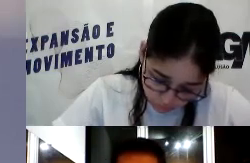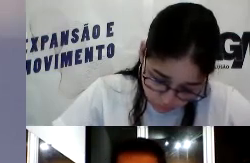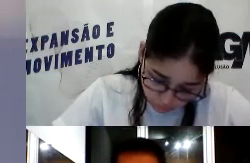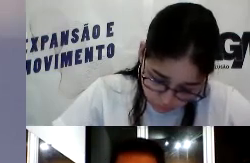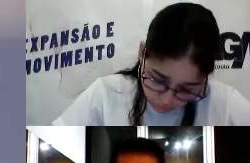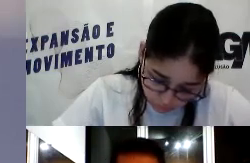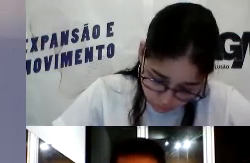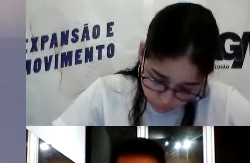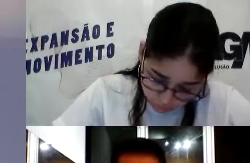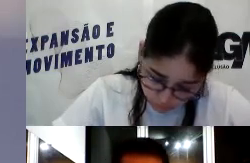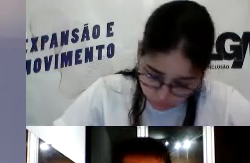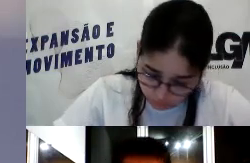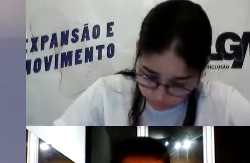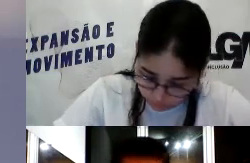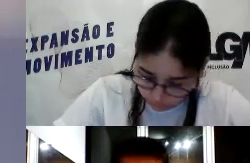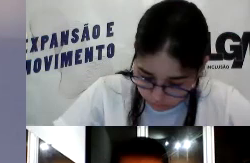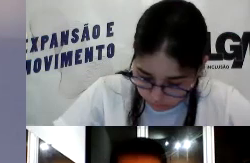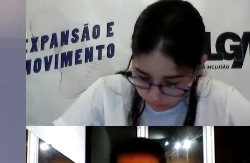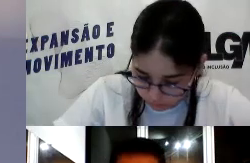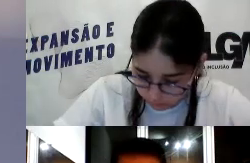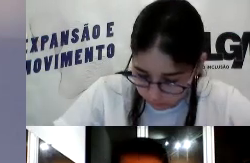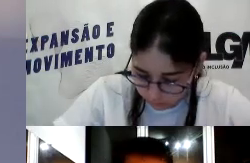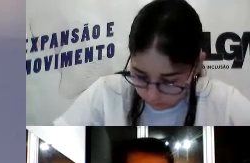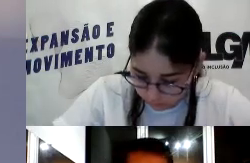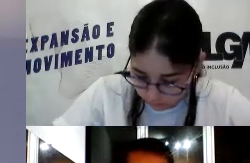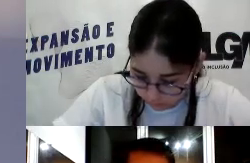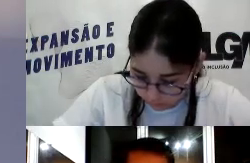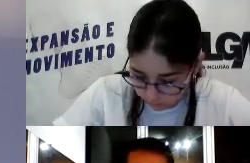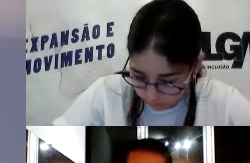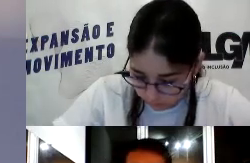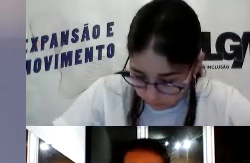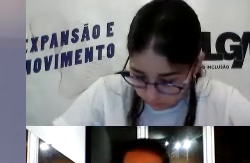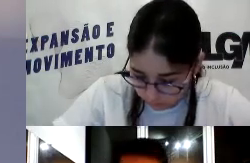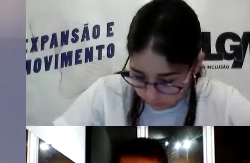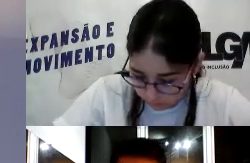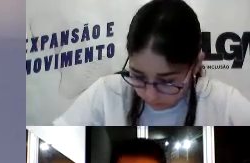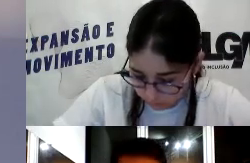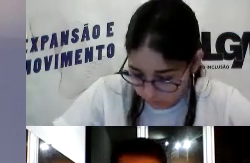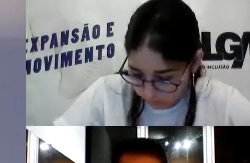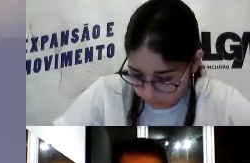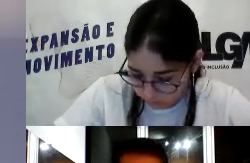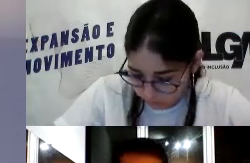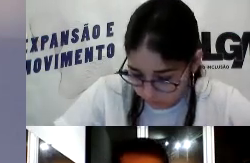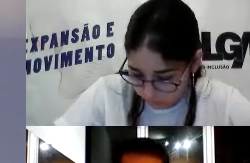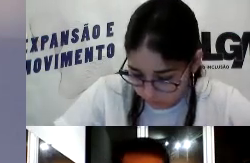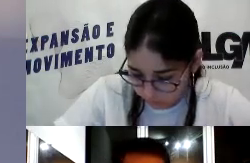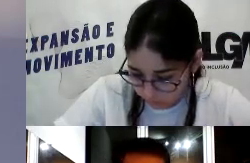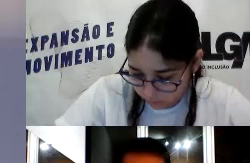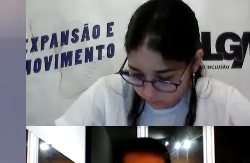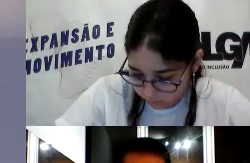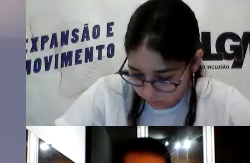se desdobrar para criar uma imagem do Felipe como uma pessoa que pode ter um projeto de vida, que pode ser